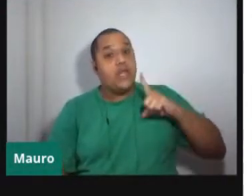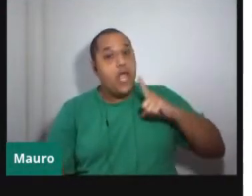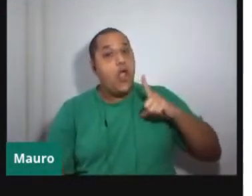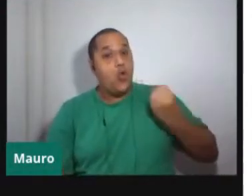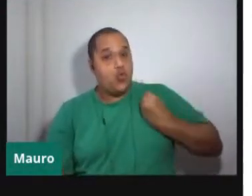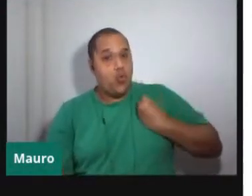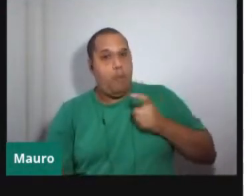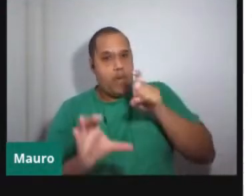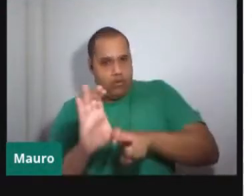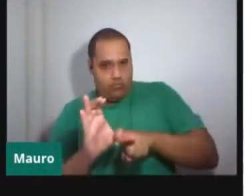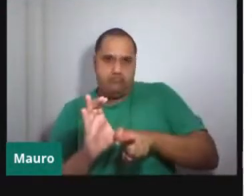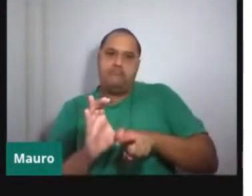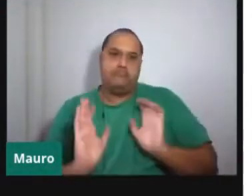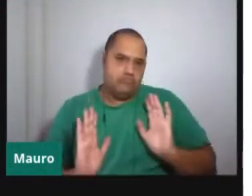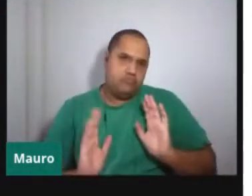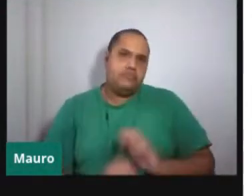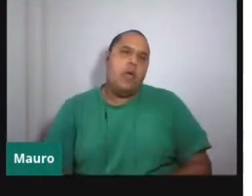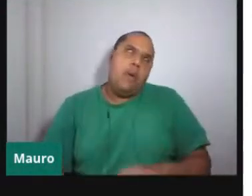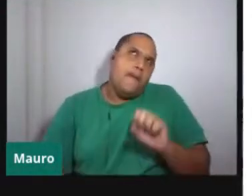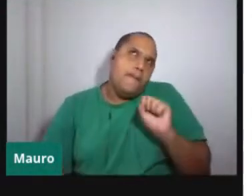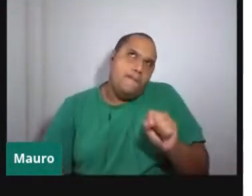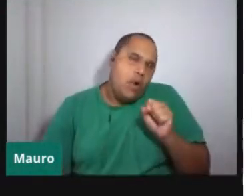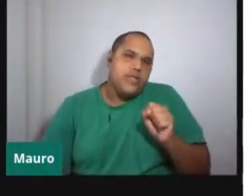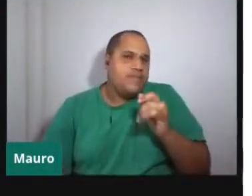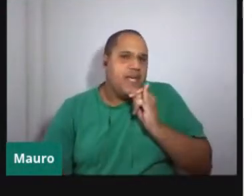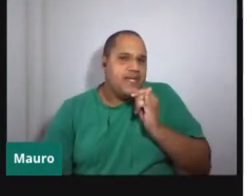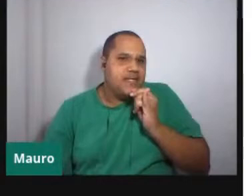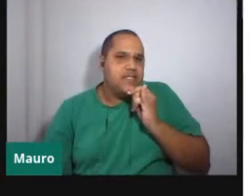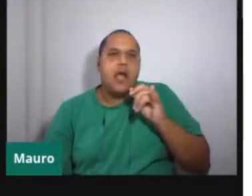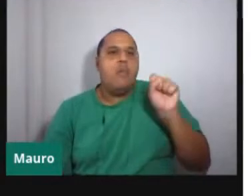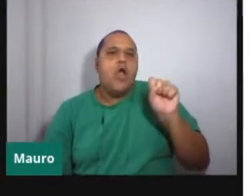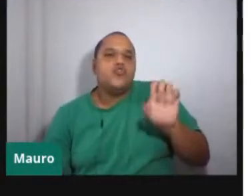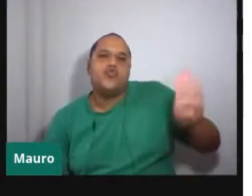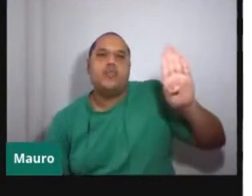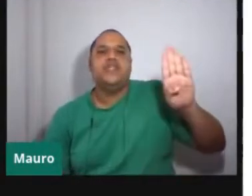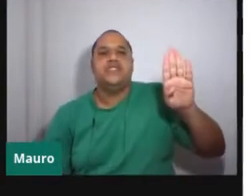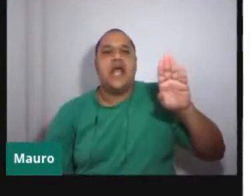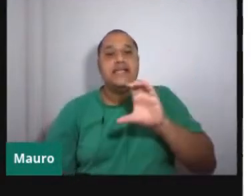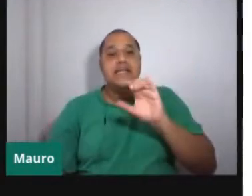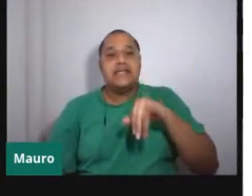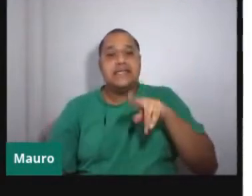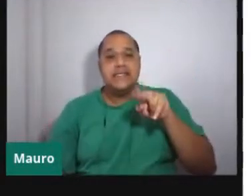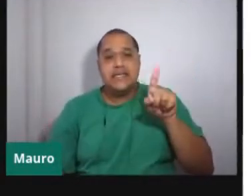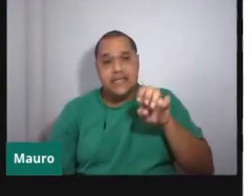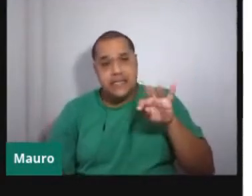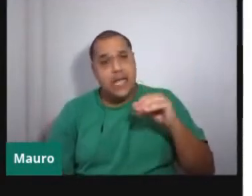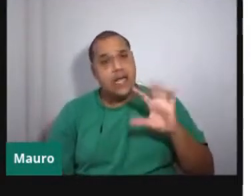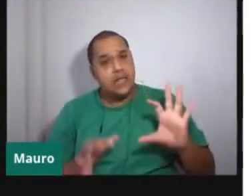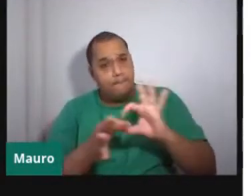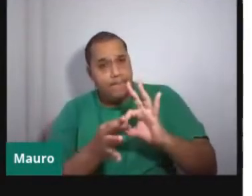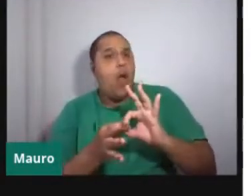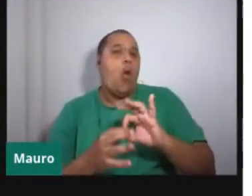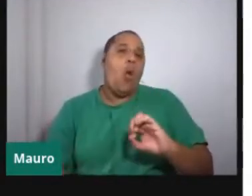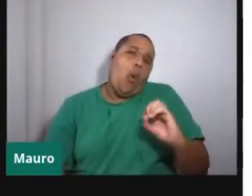numérico pode ser muitas coisas, pode ser o nível de substância cinzenta que tem aquele voxel, ou pode ser, né, um